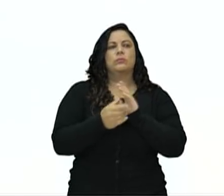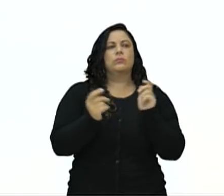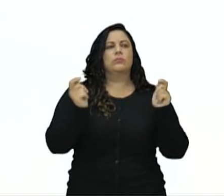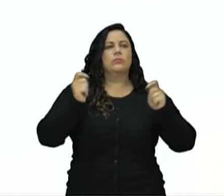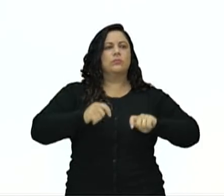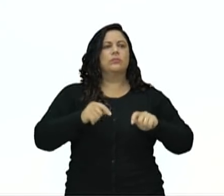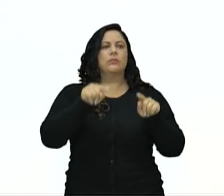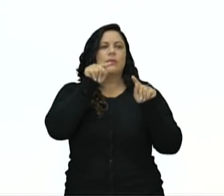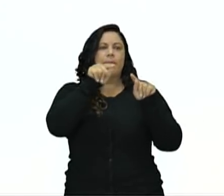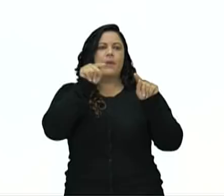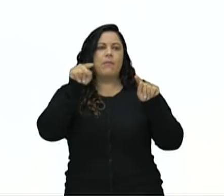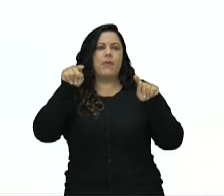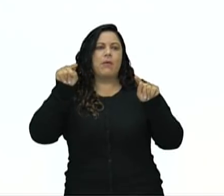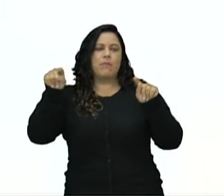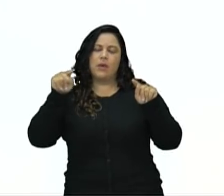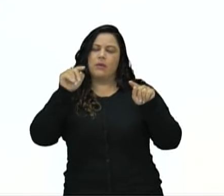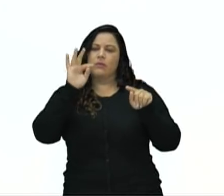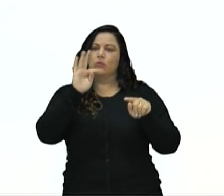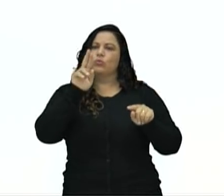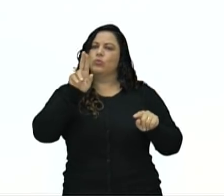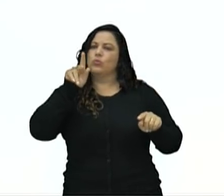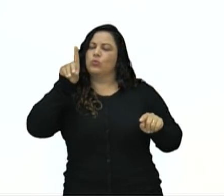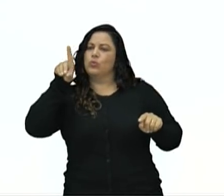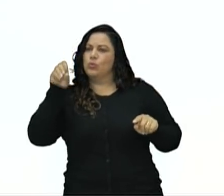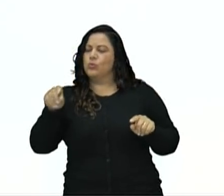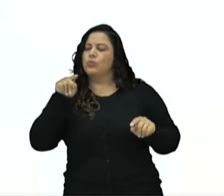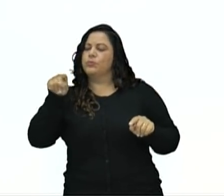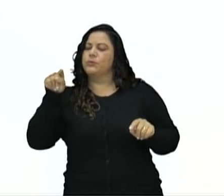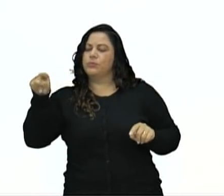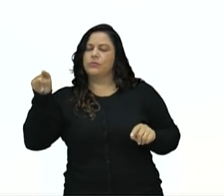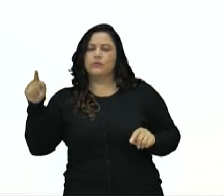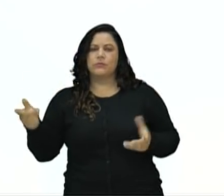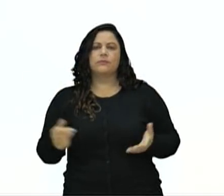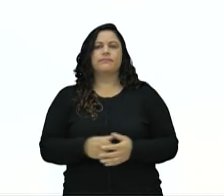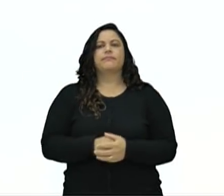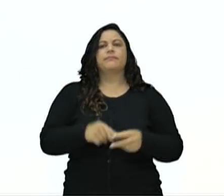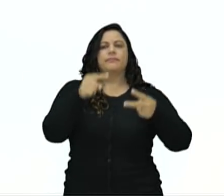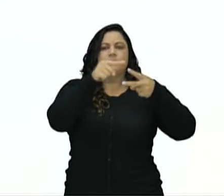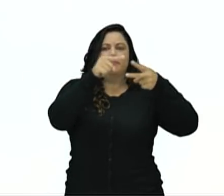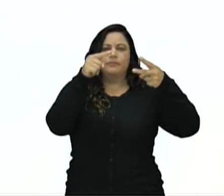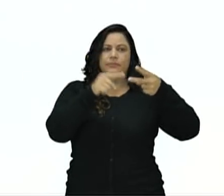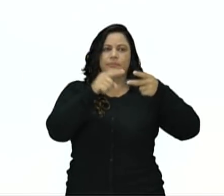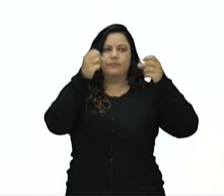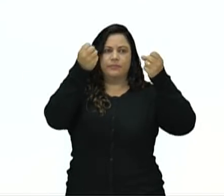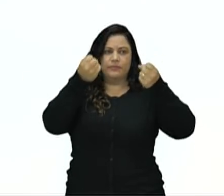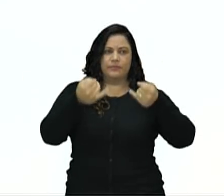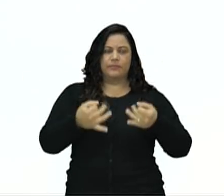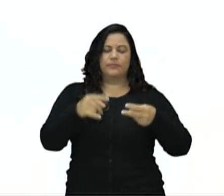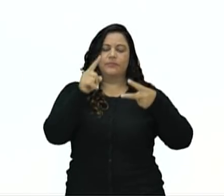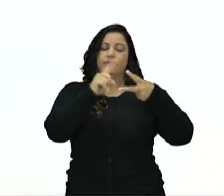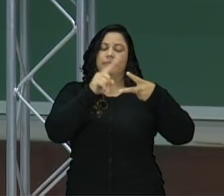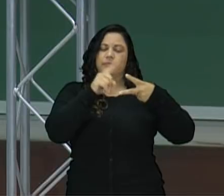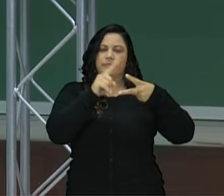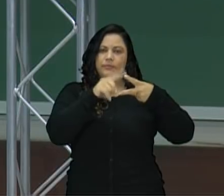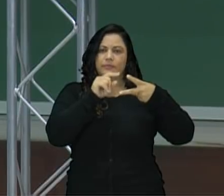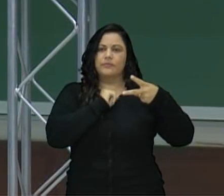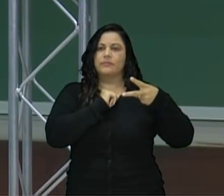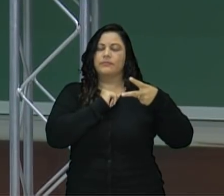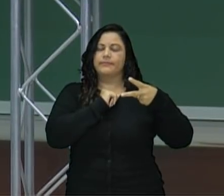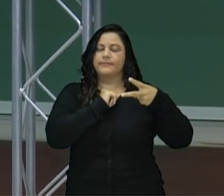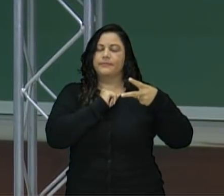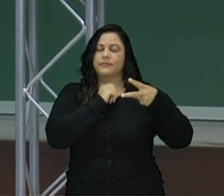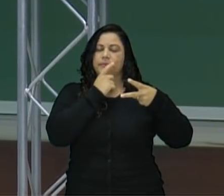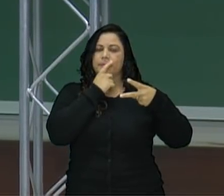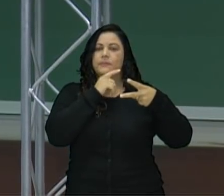né, reticências dando sequência à frase. Bom, dessas duas definições que nós temos, a gente vai ficar com a primeira nessa aula, né? A